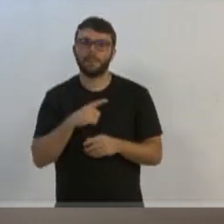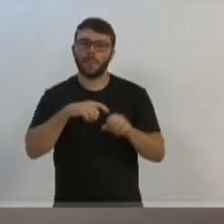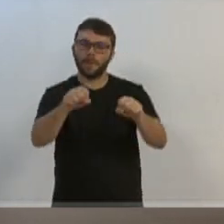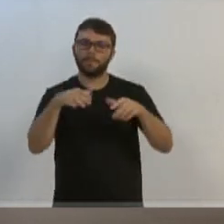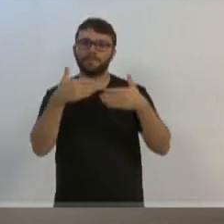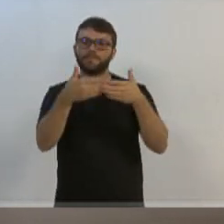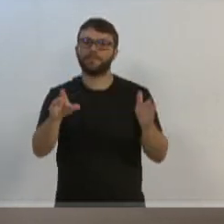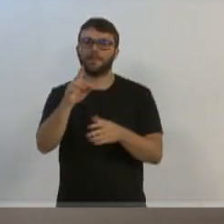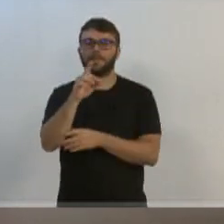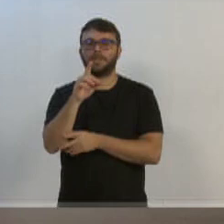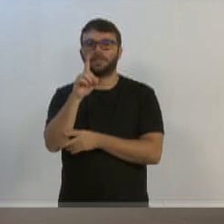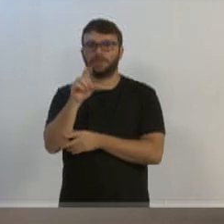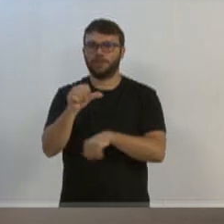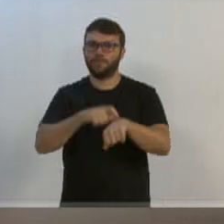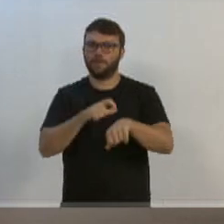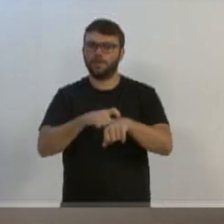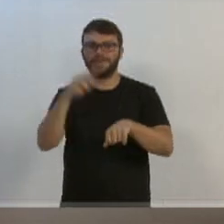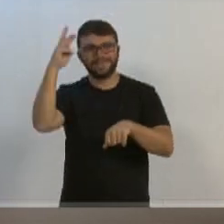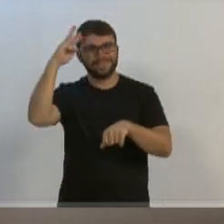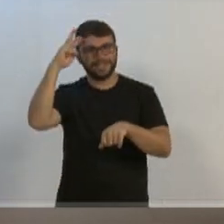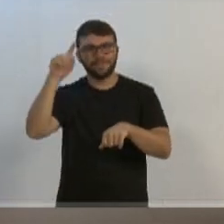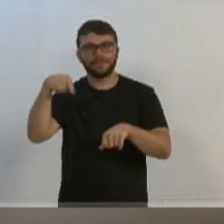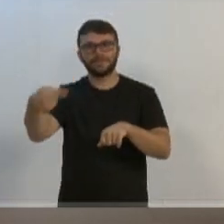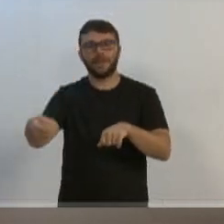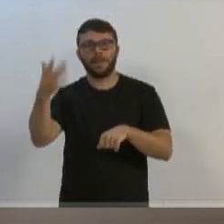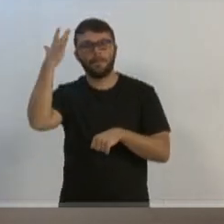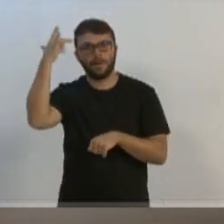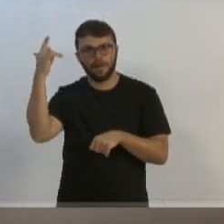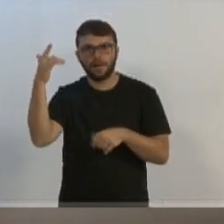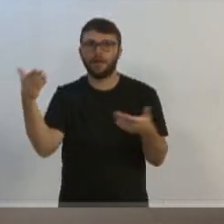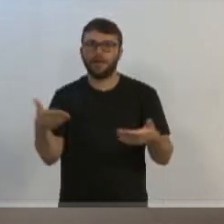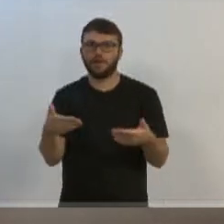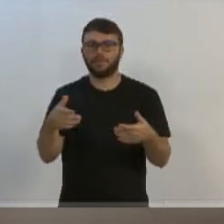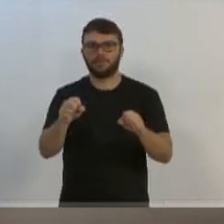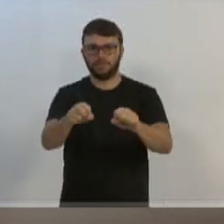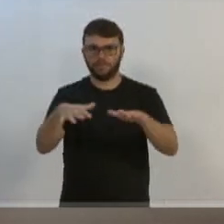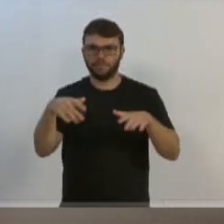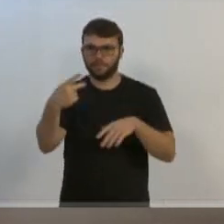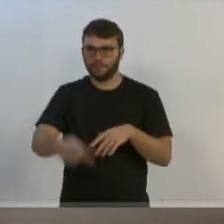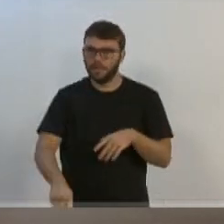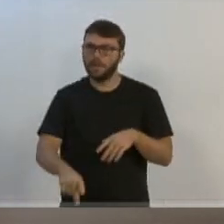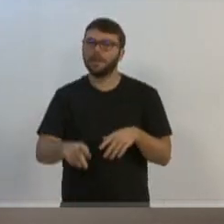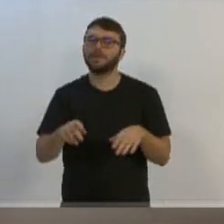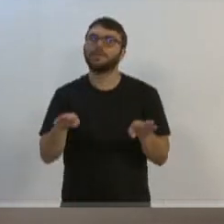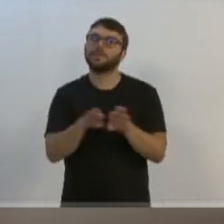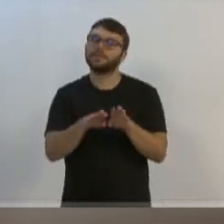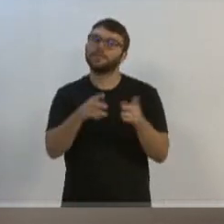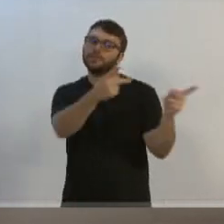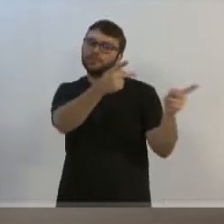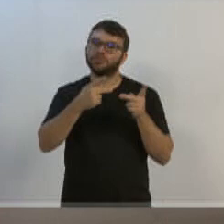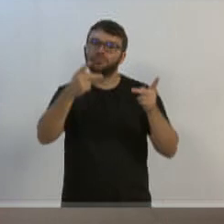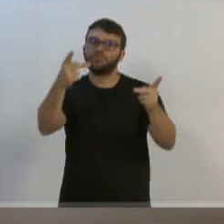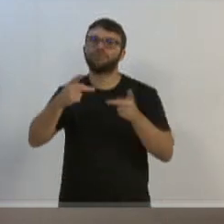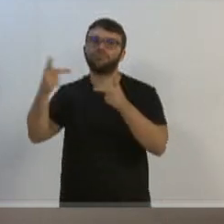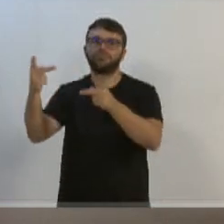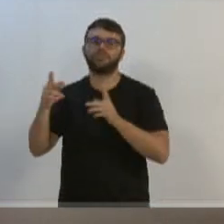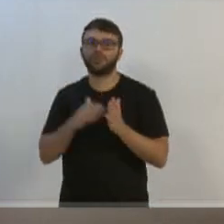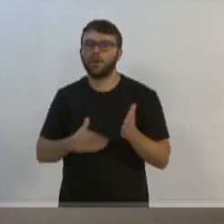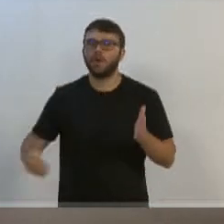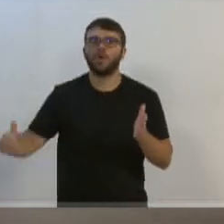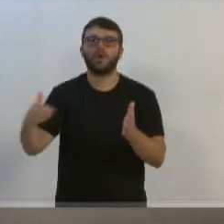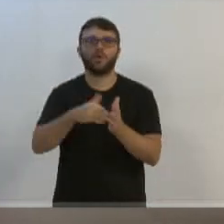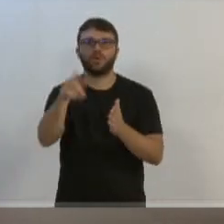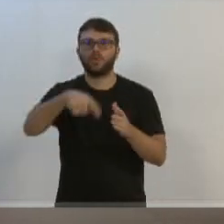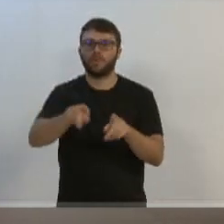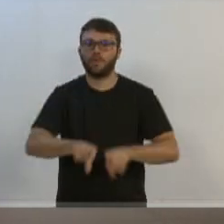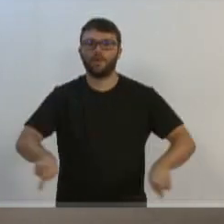horas do dia 19 de março, terça-feira, amanhã, nesse plenário. Então, a gente aproveita para convocar toda a população novamente. Audiência